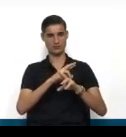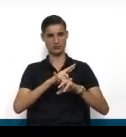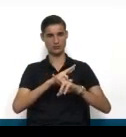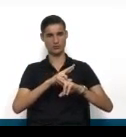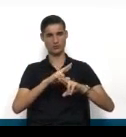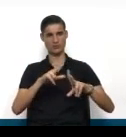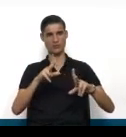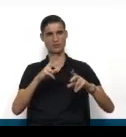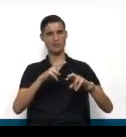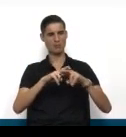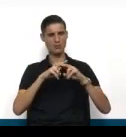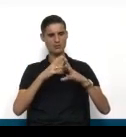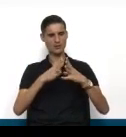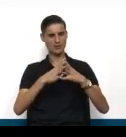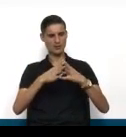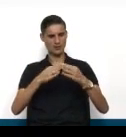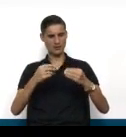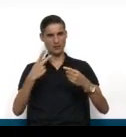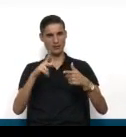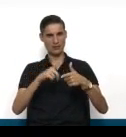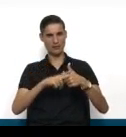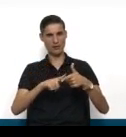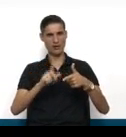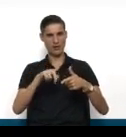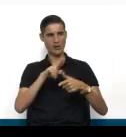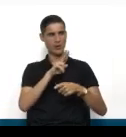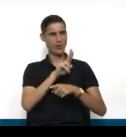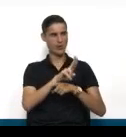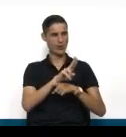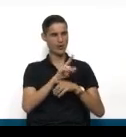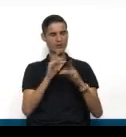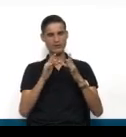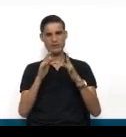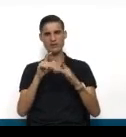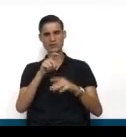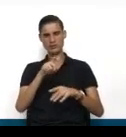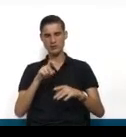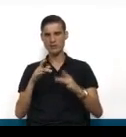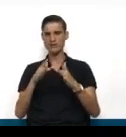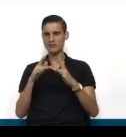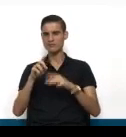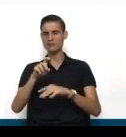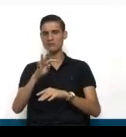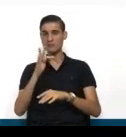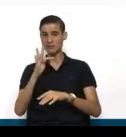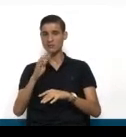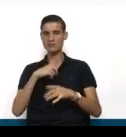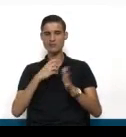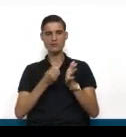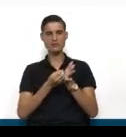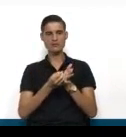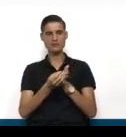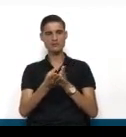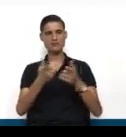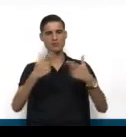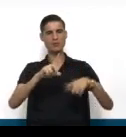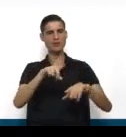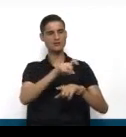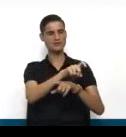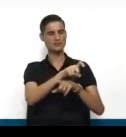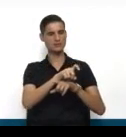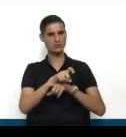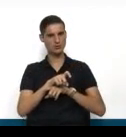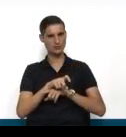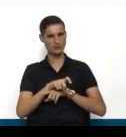diferencial cuja solução U, em relação a x e t, né, forneça a posição de um ponto